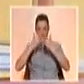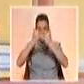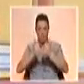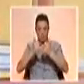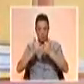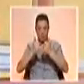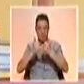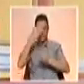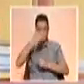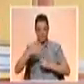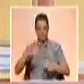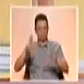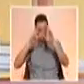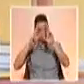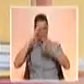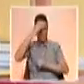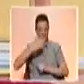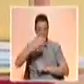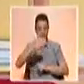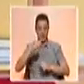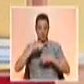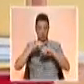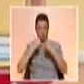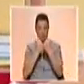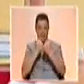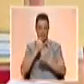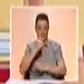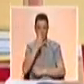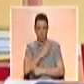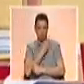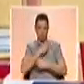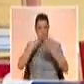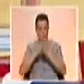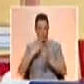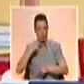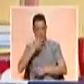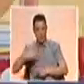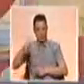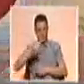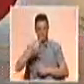eles, os 5. Tenham um bom fim de semana e já sabe, Sociedade Civil, somos todos nós.